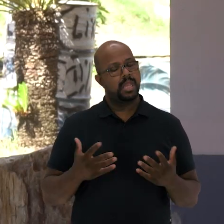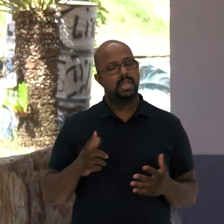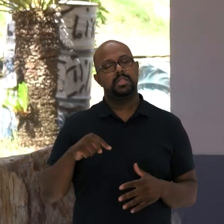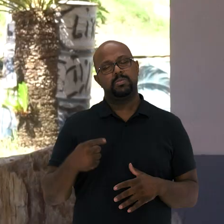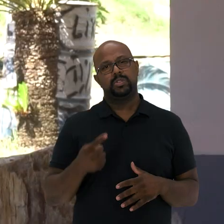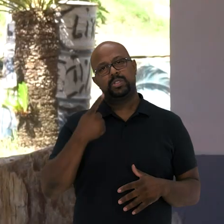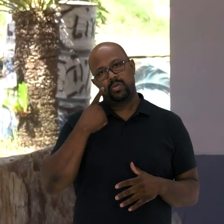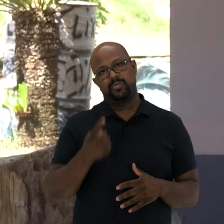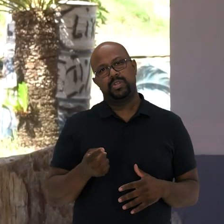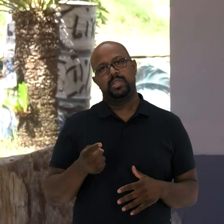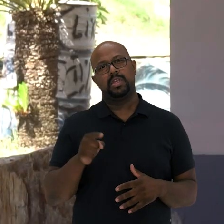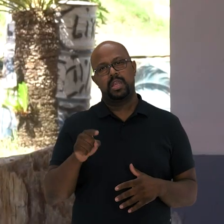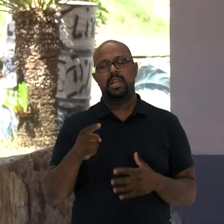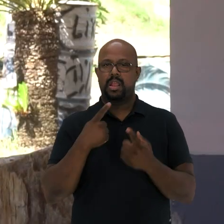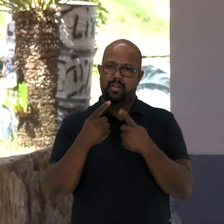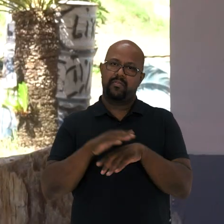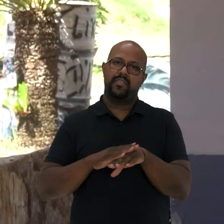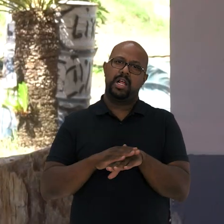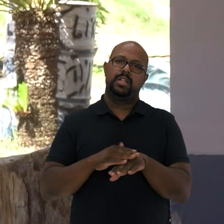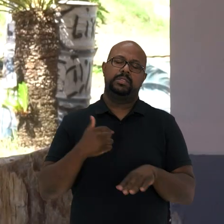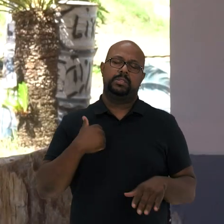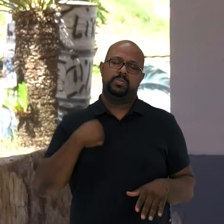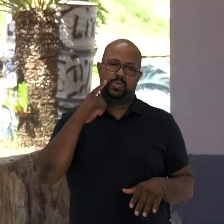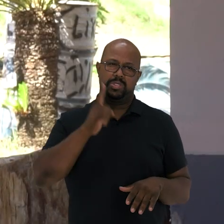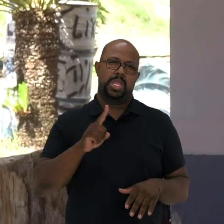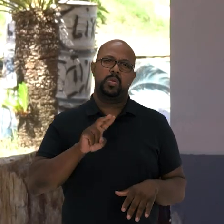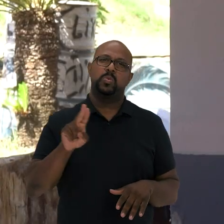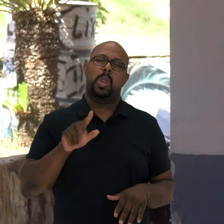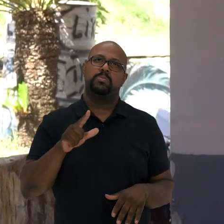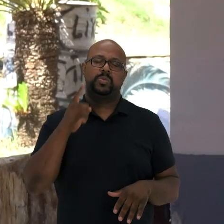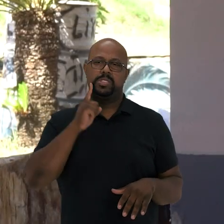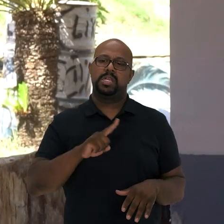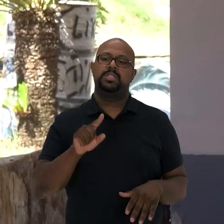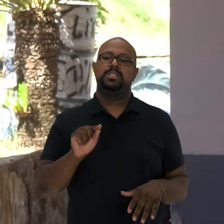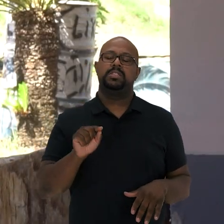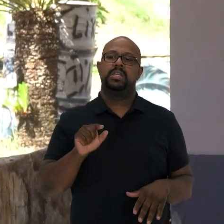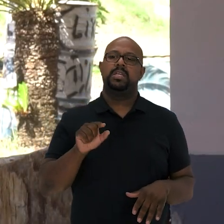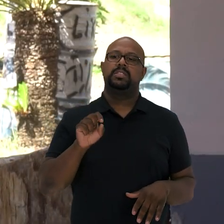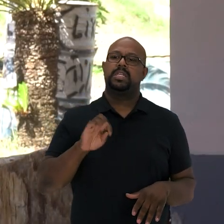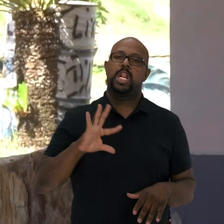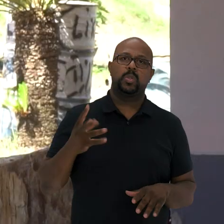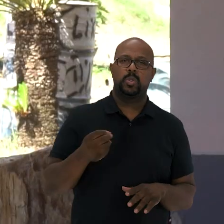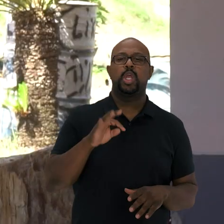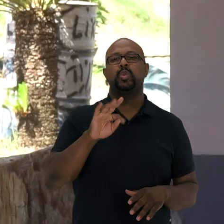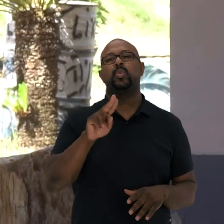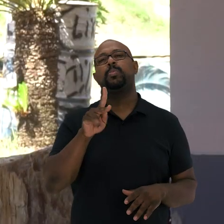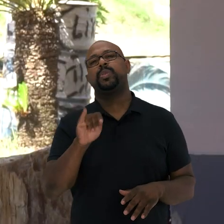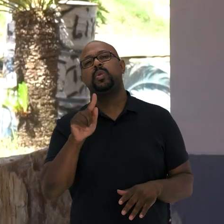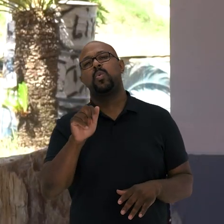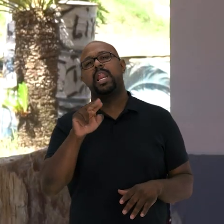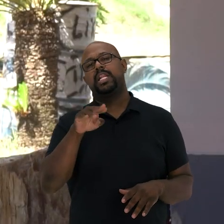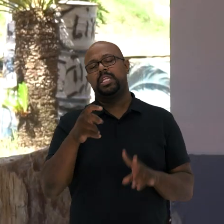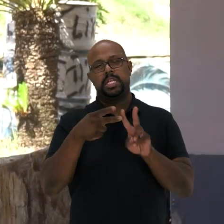E aí depois que eu vi ele falando, eu não sei de dizer que se era Tupi-Guarani, se